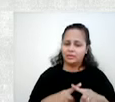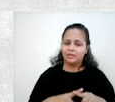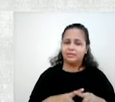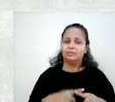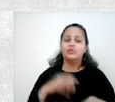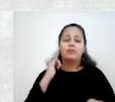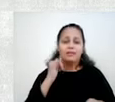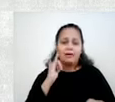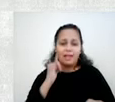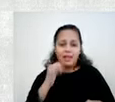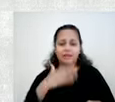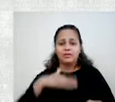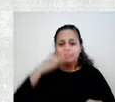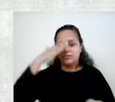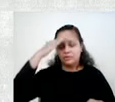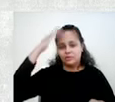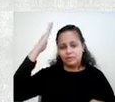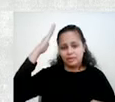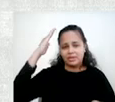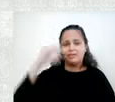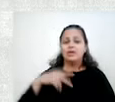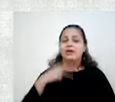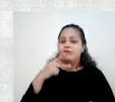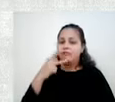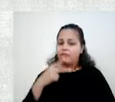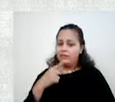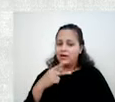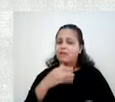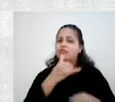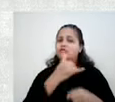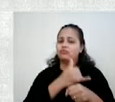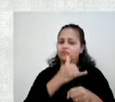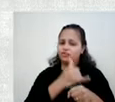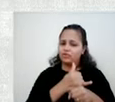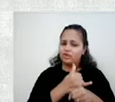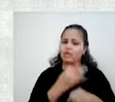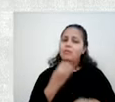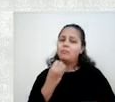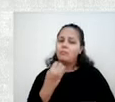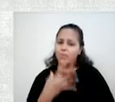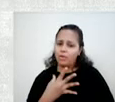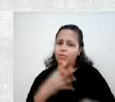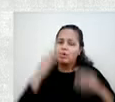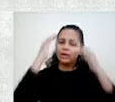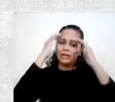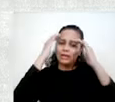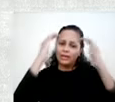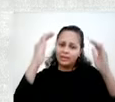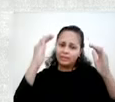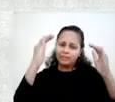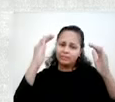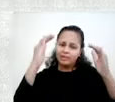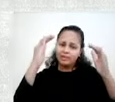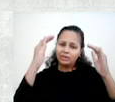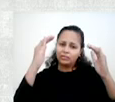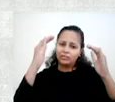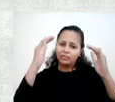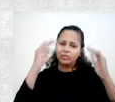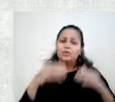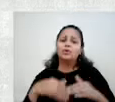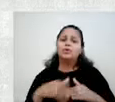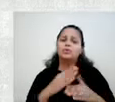árabes sobre o Saladino sempre o tratam como um líder tolerante e generoso, que respeitou os acordos que